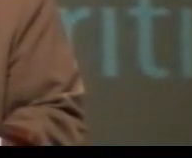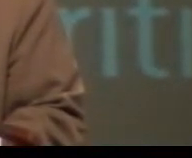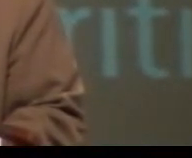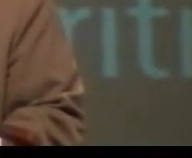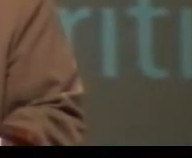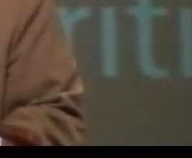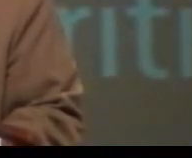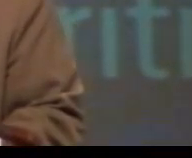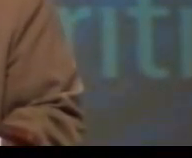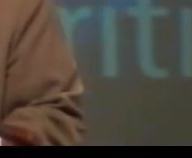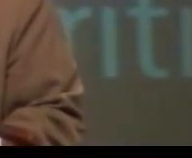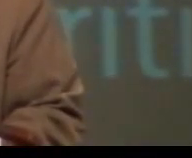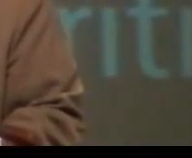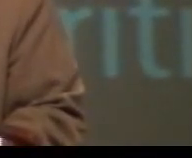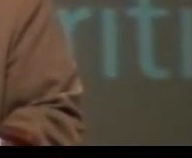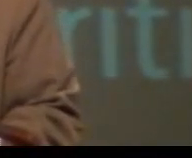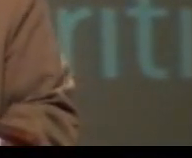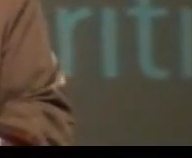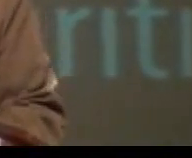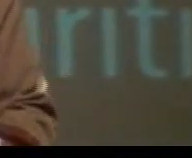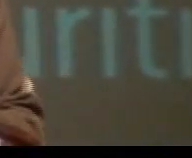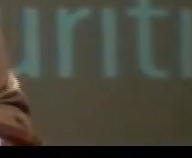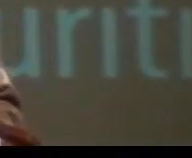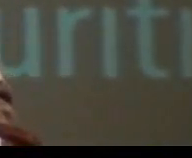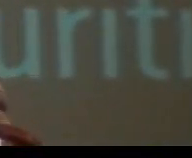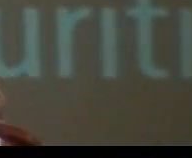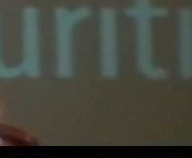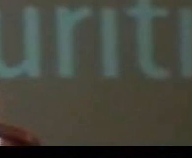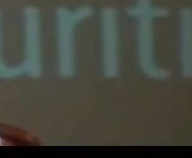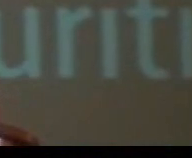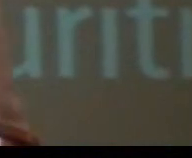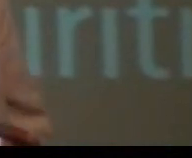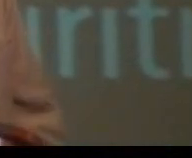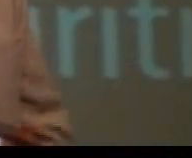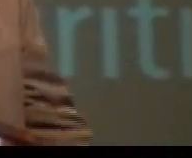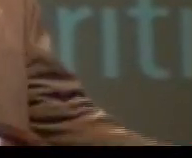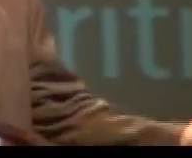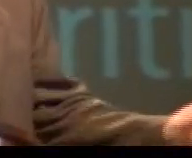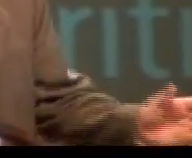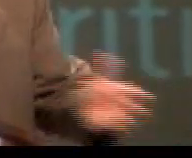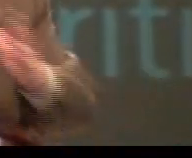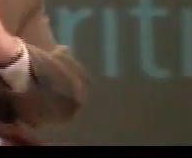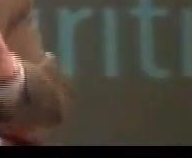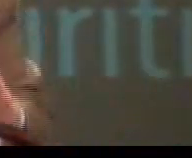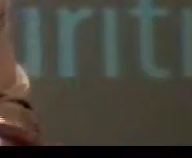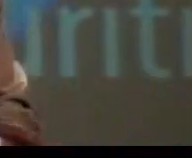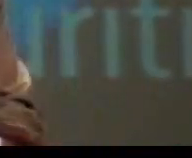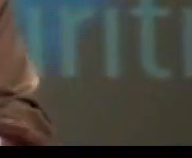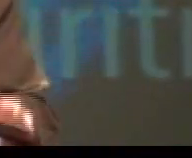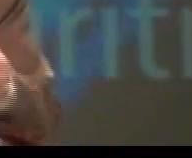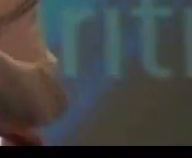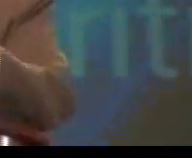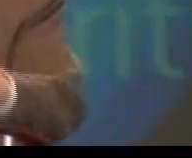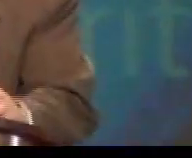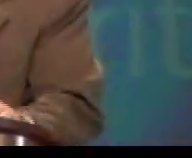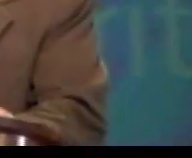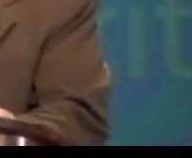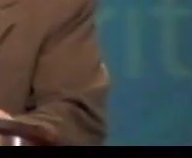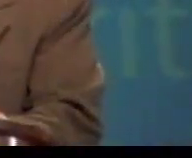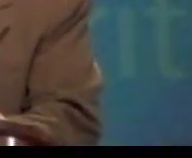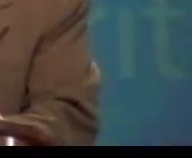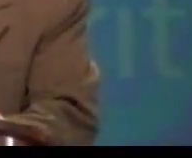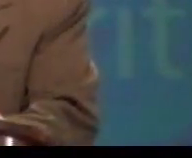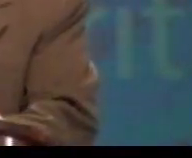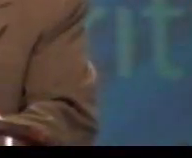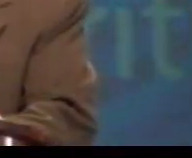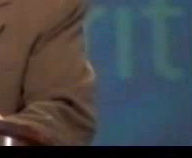história de Abraão, Sara, sua jornada, seu aprendizado